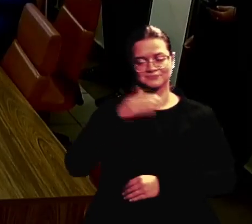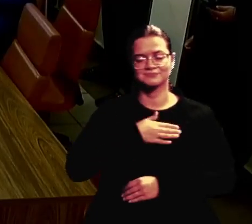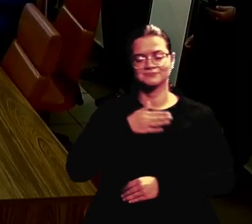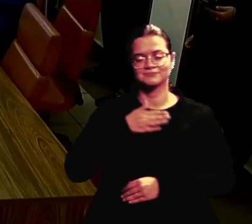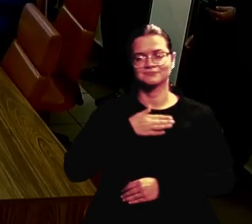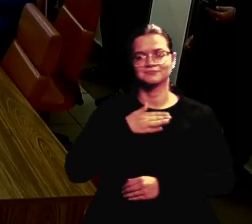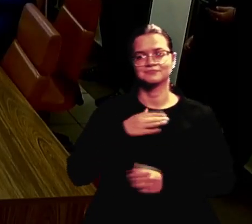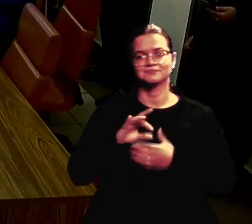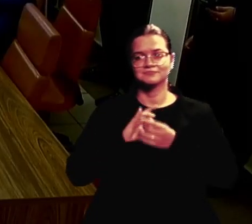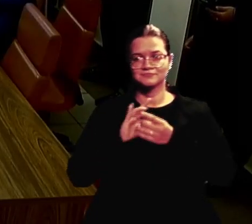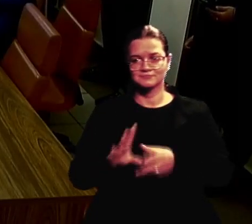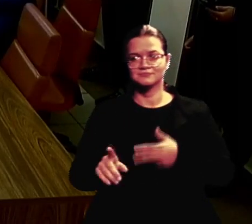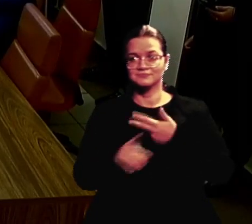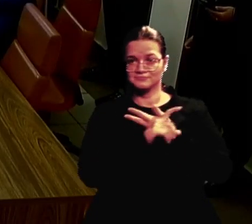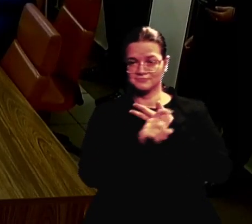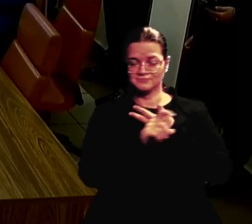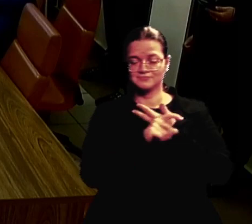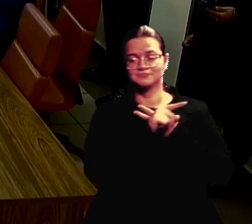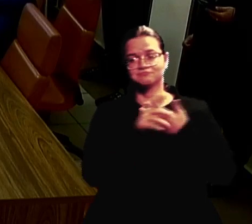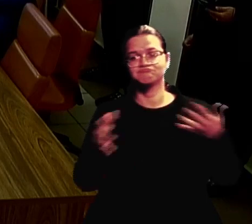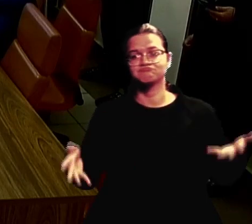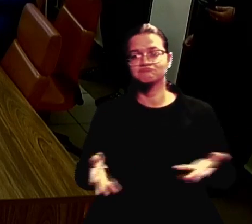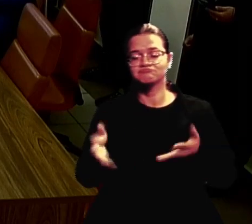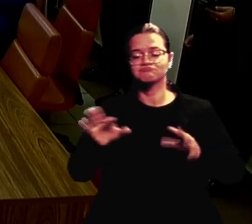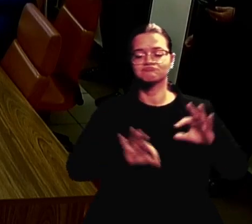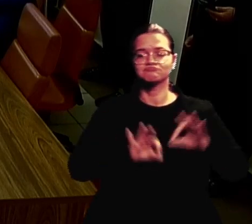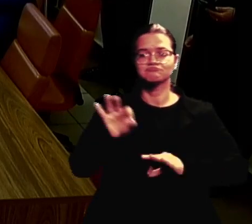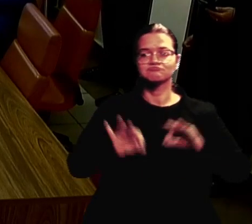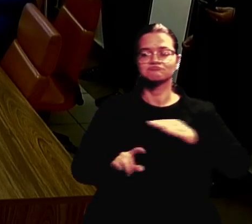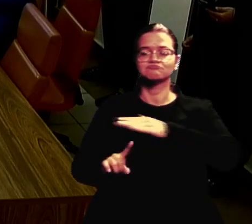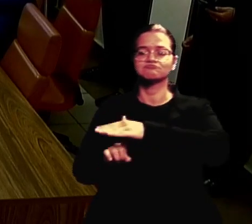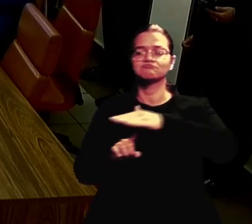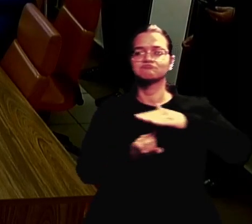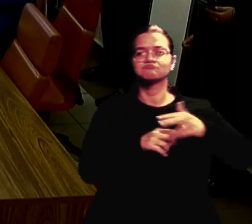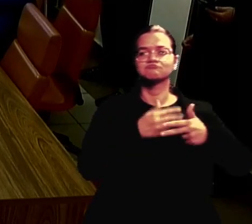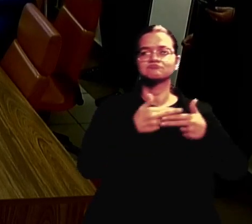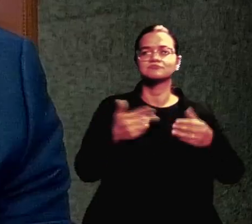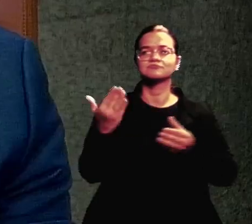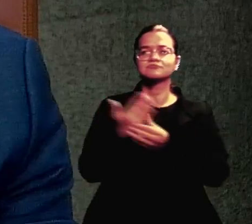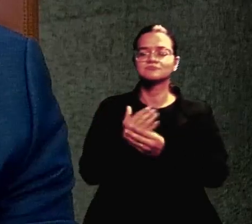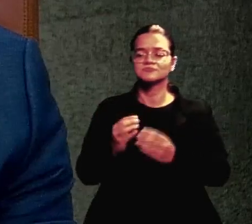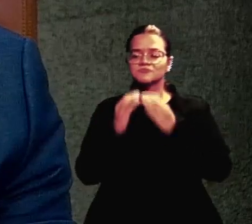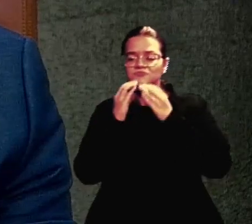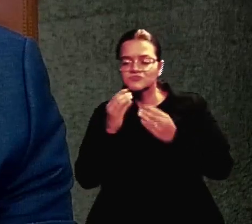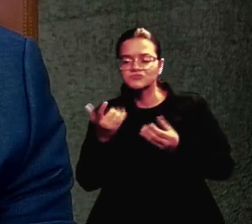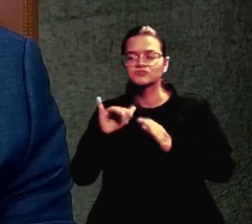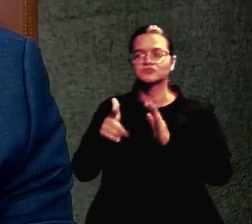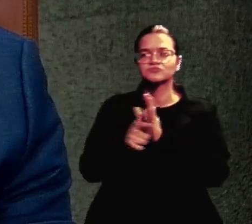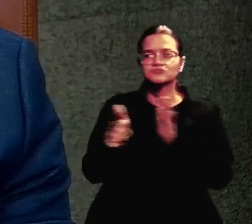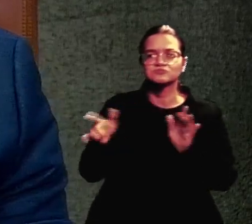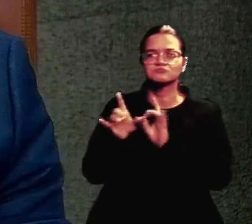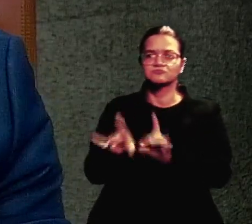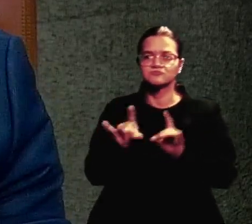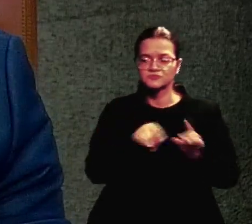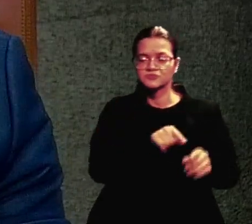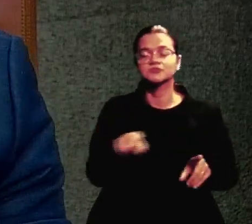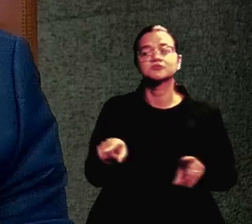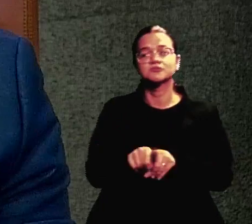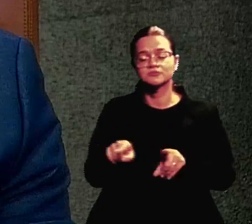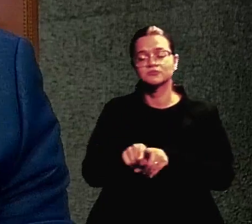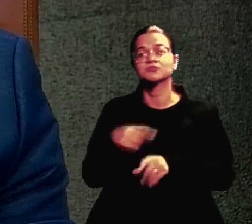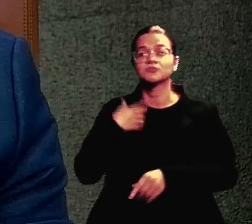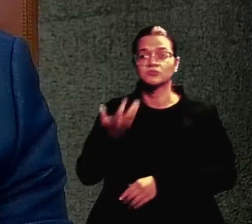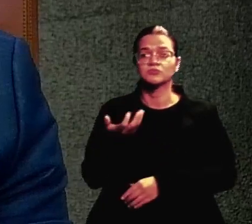autoria, autoriza o Poder Executivo Municipal de Goiânia a promover a regularização das bancas, jornais, revistas, pit dogs, quiosques e similares.